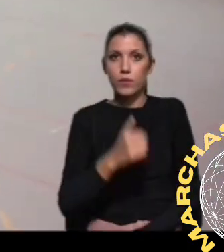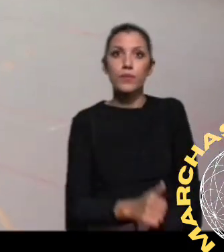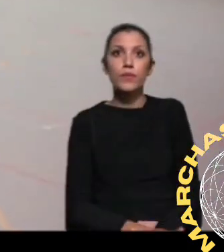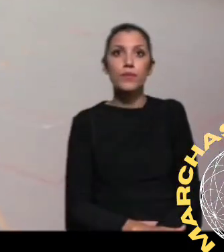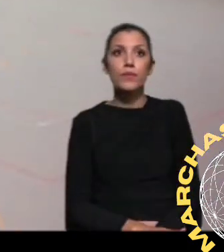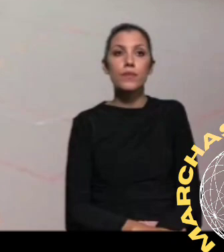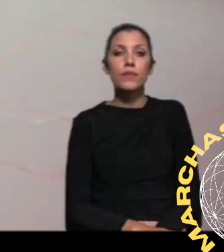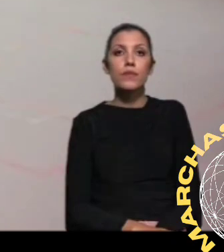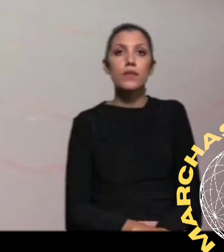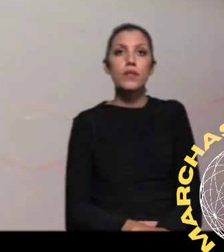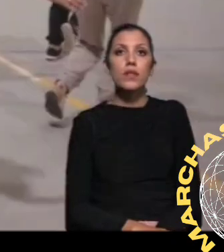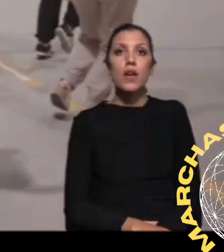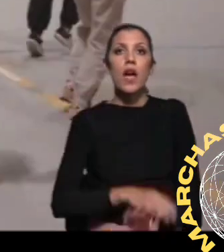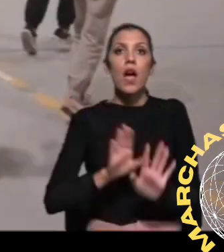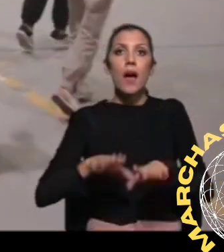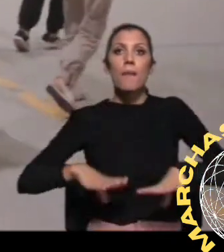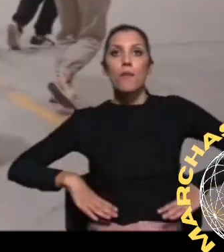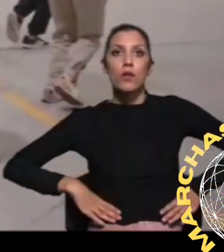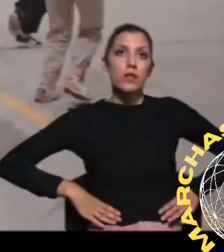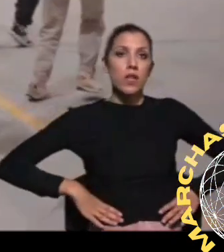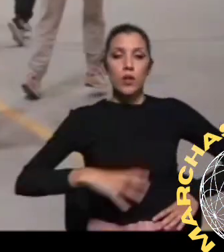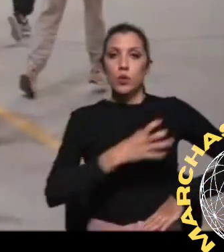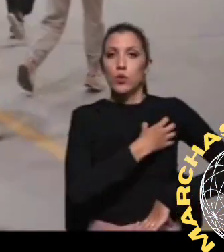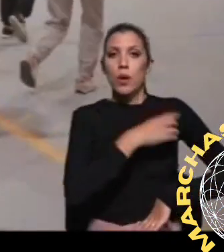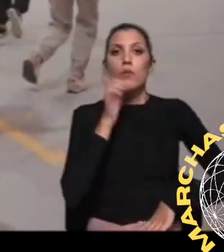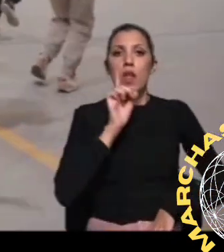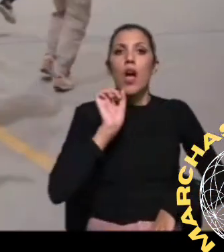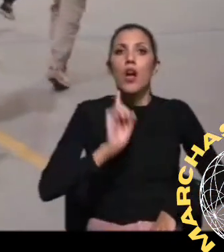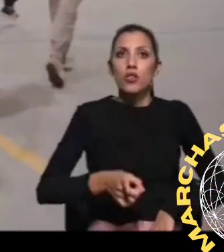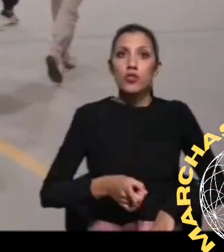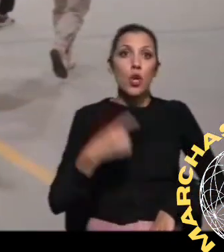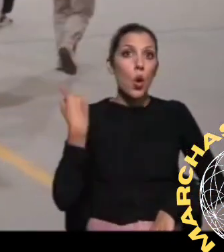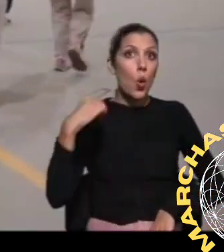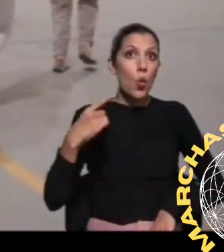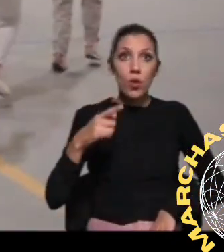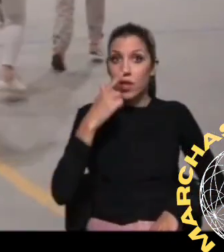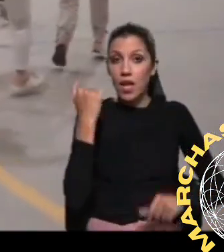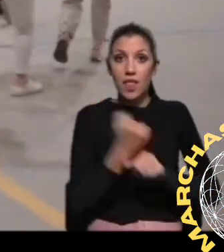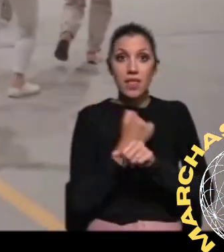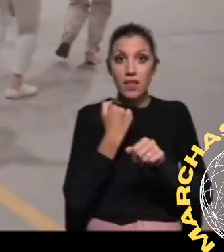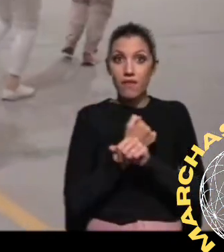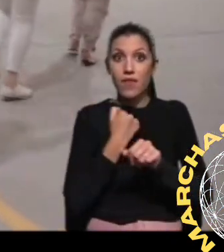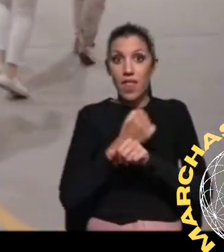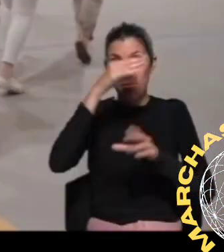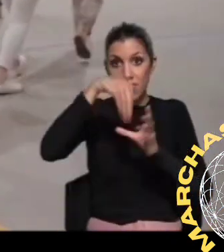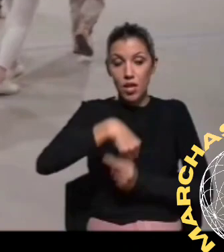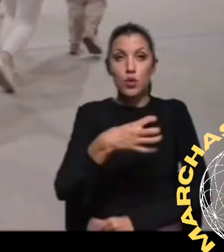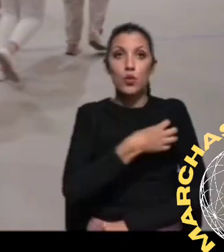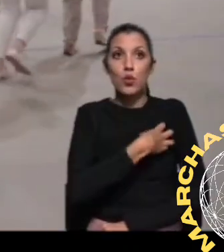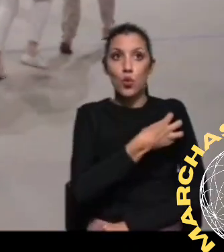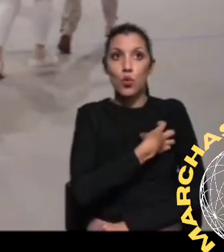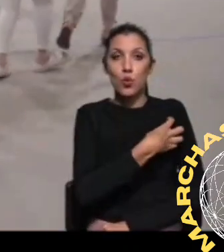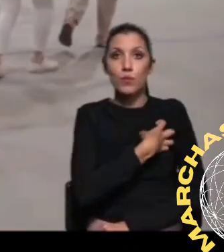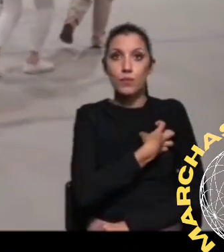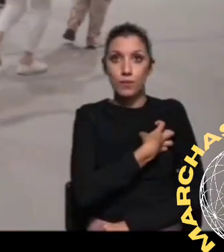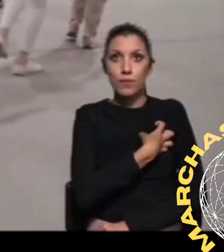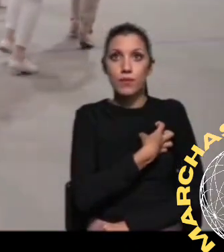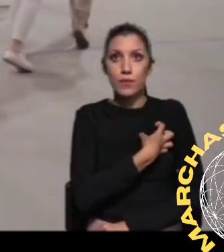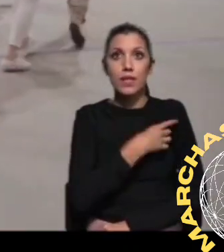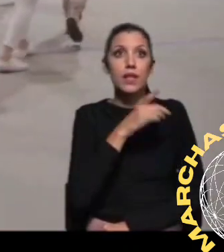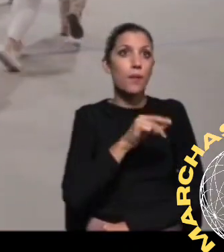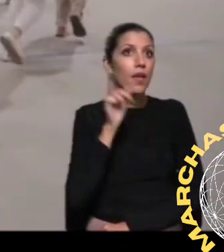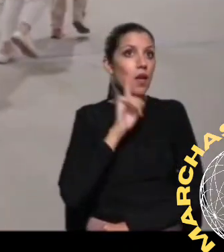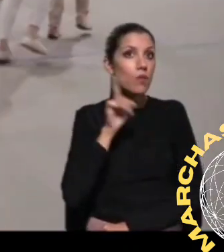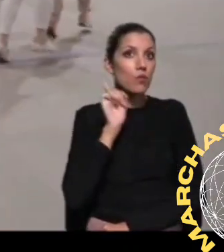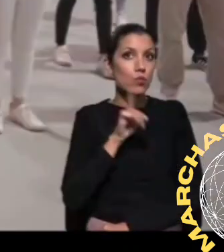A importância da marcha para a coletividade é que neste momento é a única atividade ativa no clube. E é importante